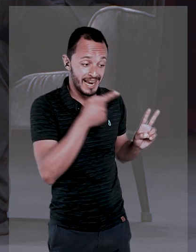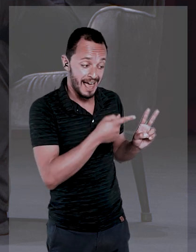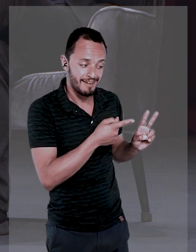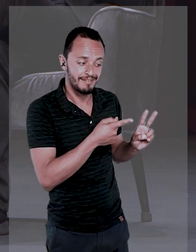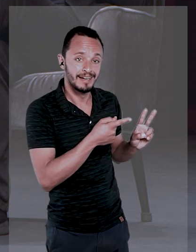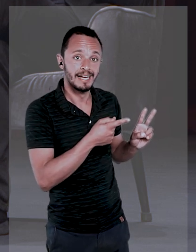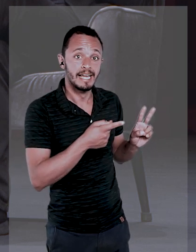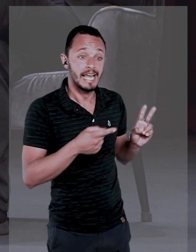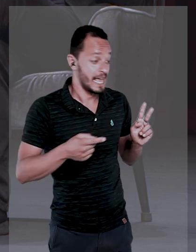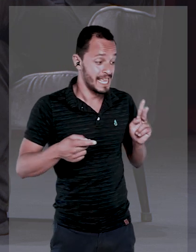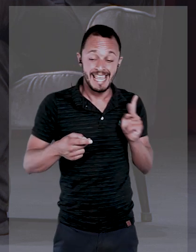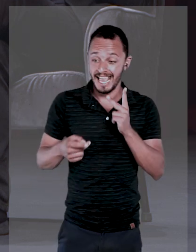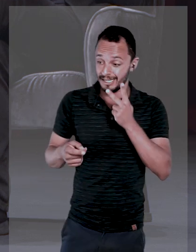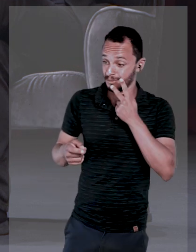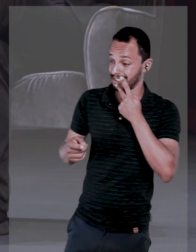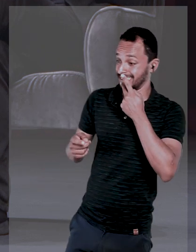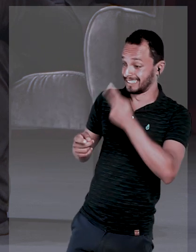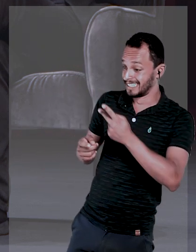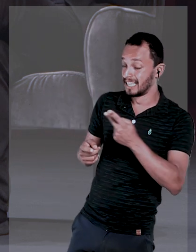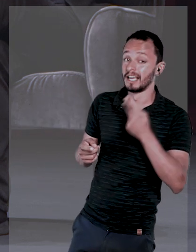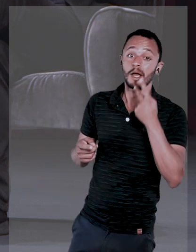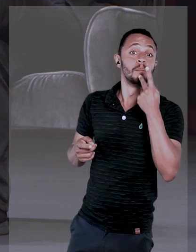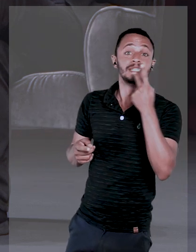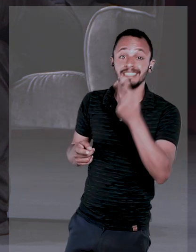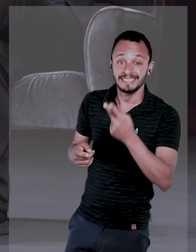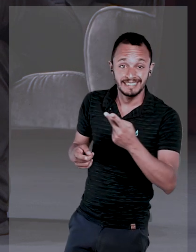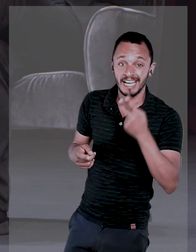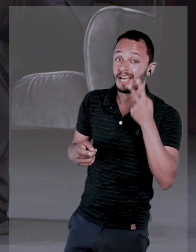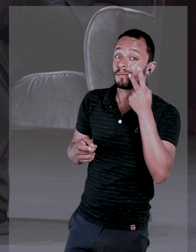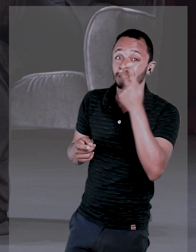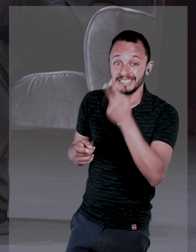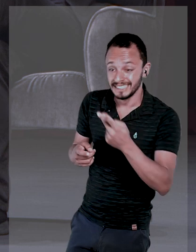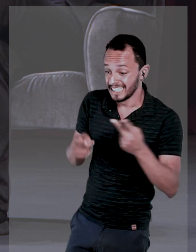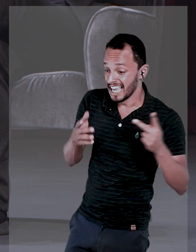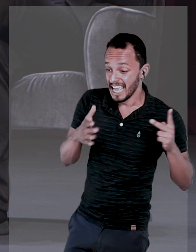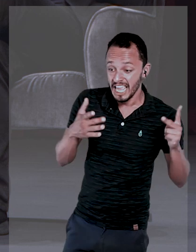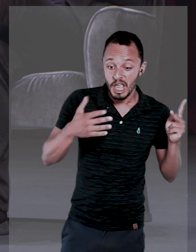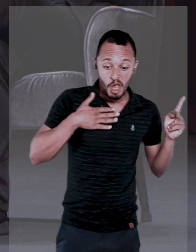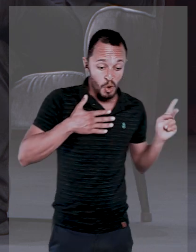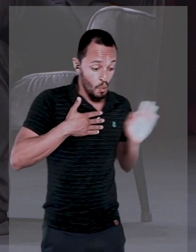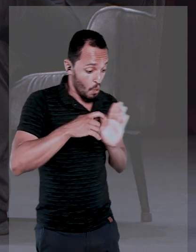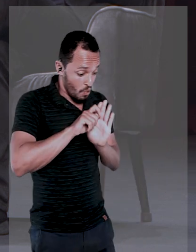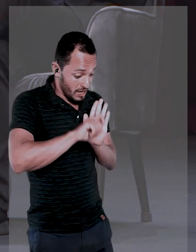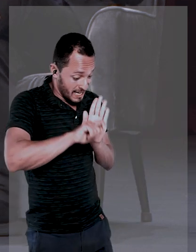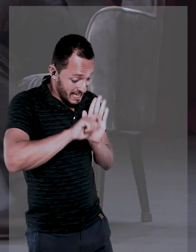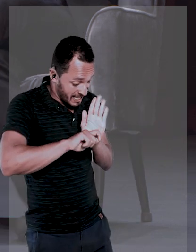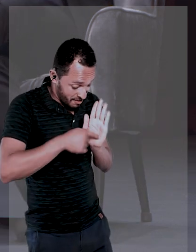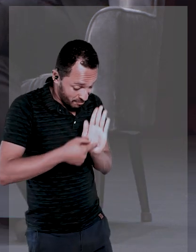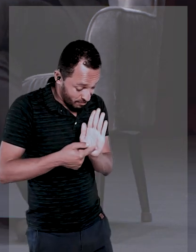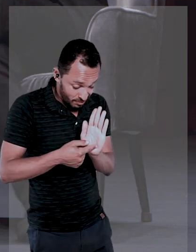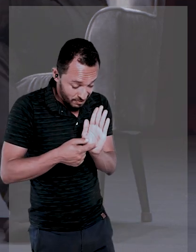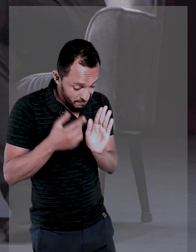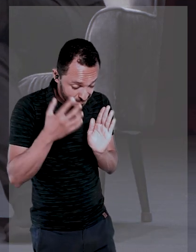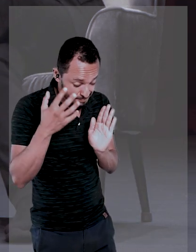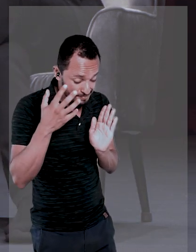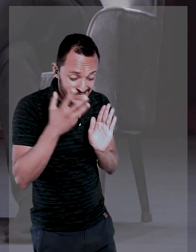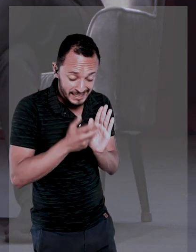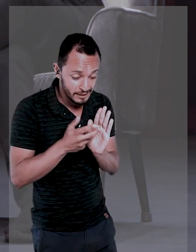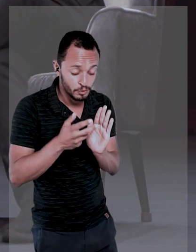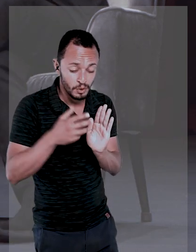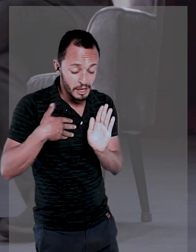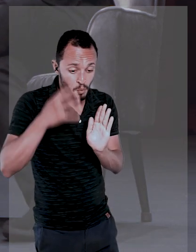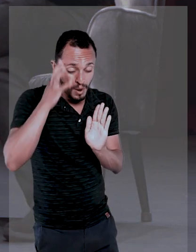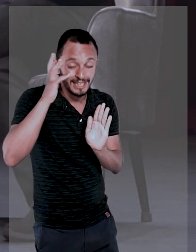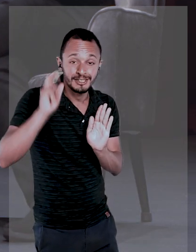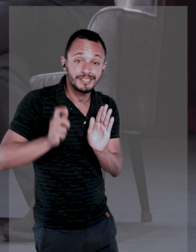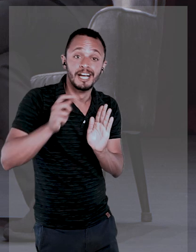pouquíssimas, eu ficava desiludido, porque as coisas que ele diz eram muito mais bonitas do que o meu livro. E eu pensava, eu estou tentando